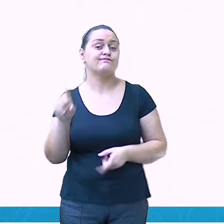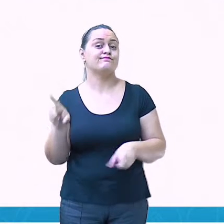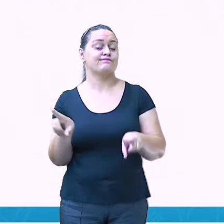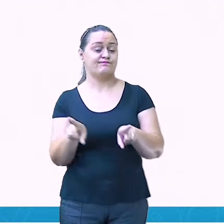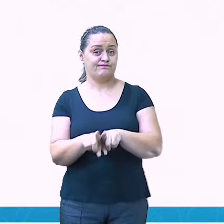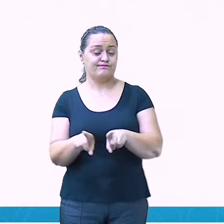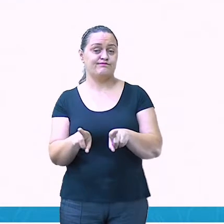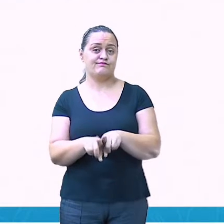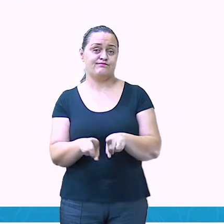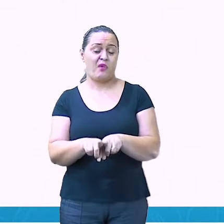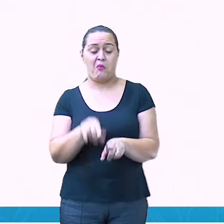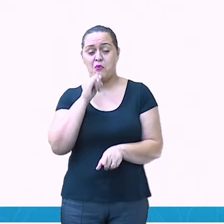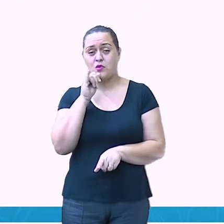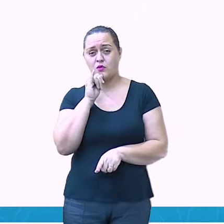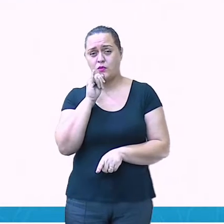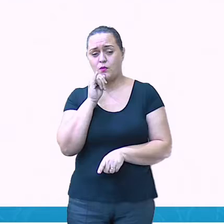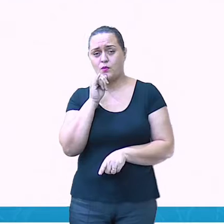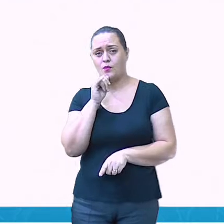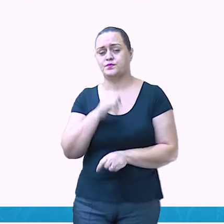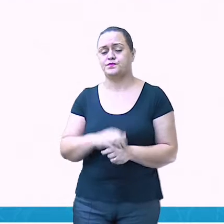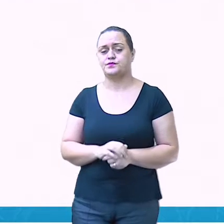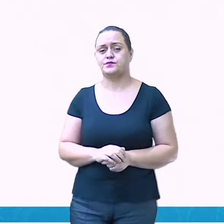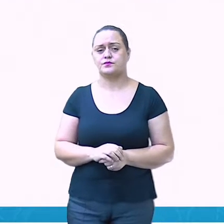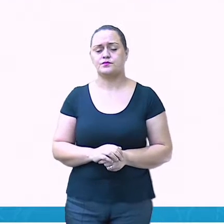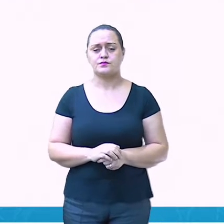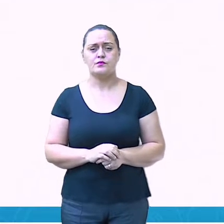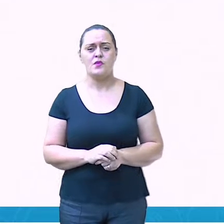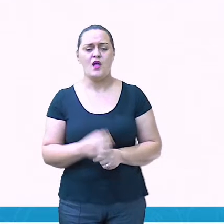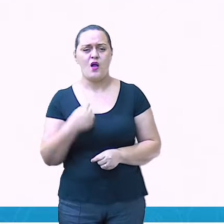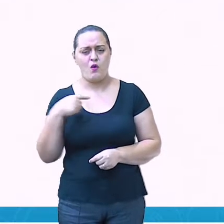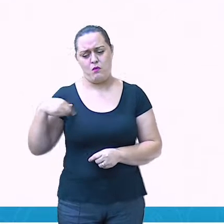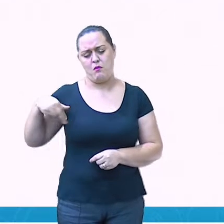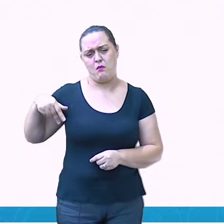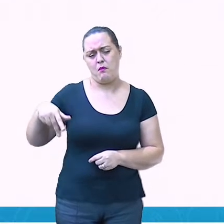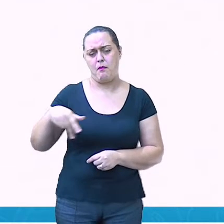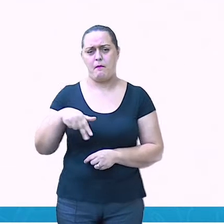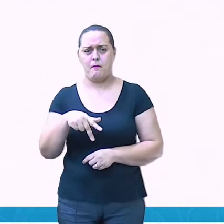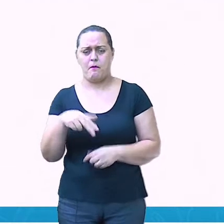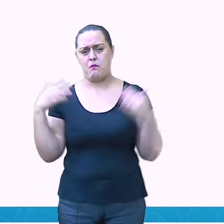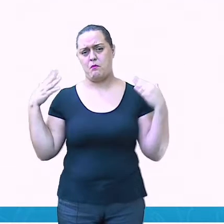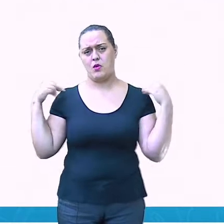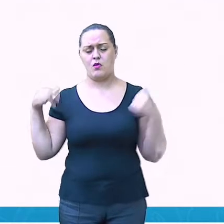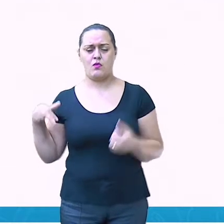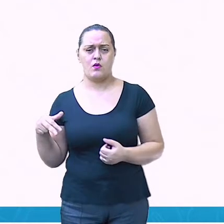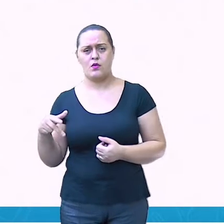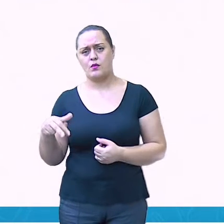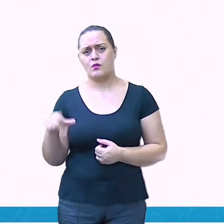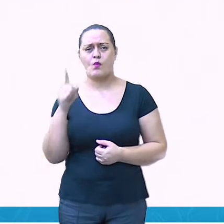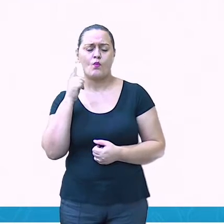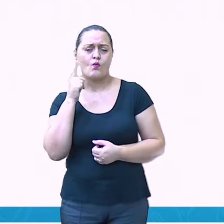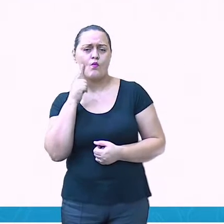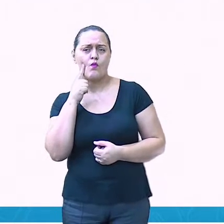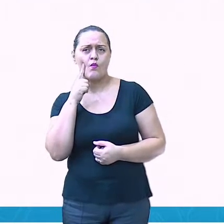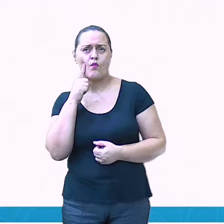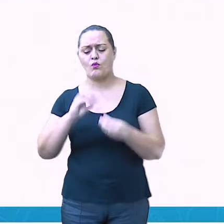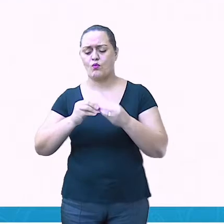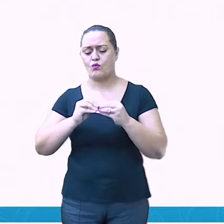simples papel da bala que eu levo no bolso ou que eu deixo para colocar na lixeira 2, 3 dias